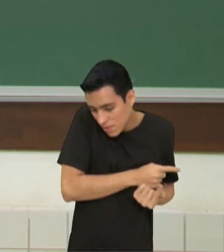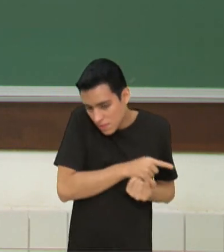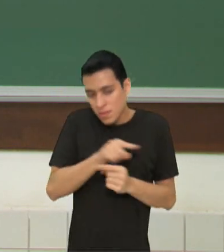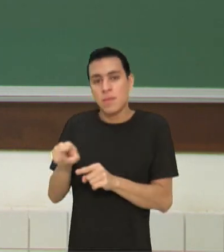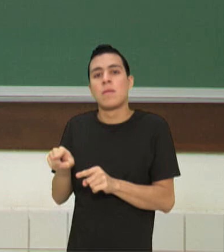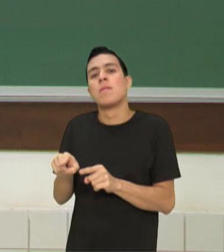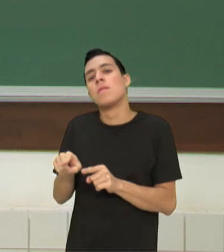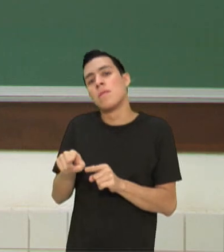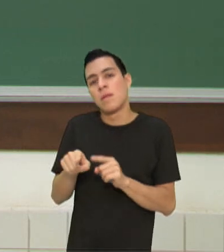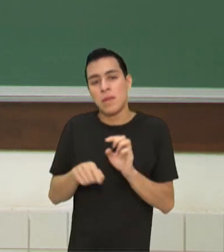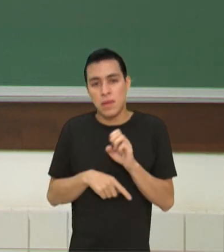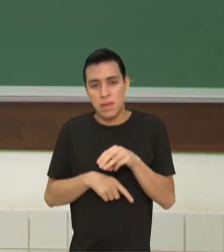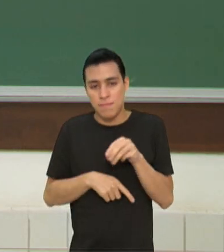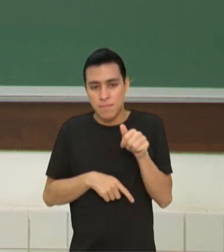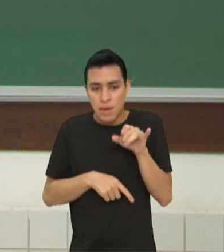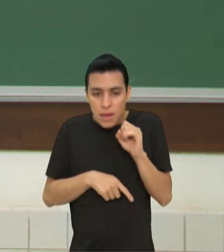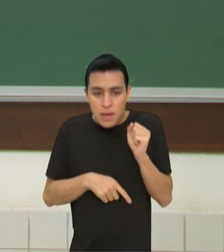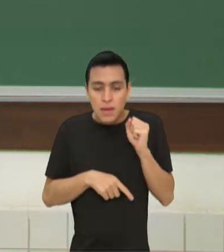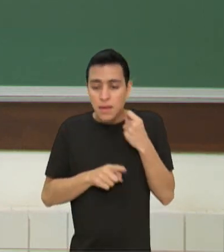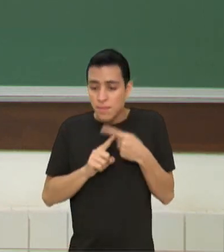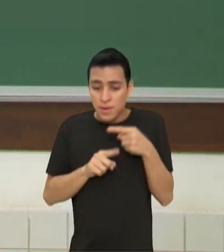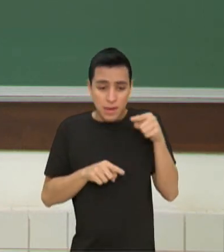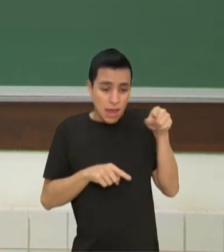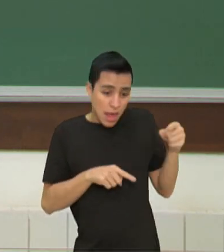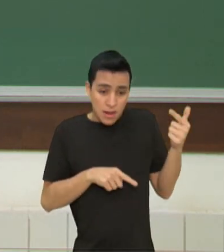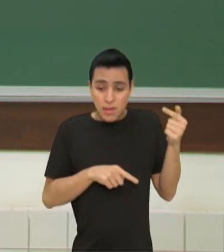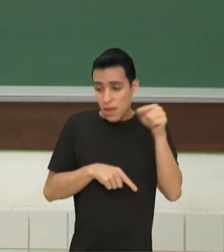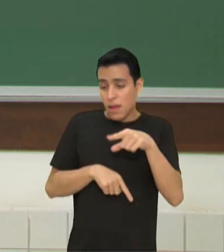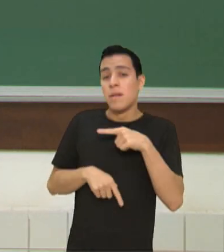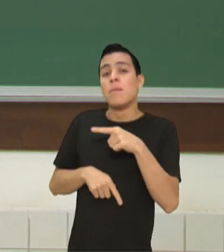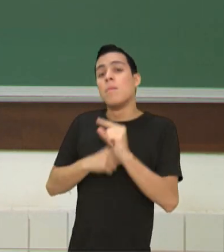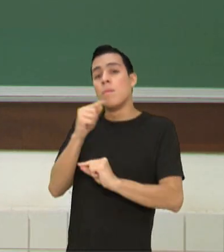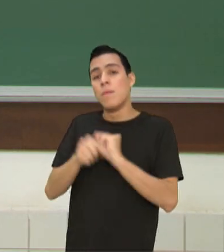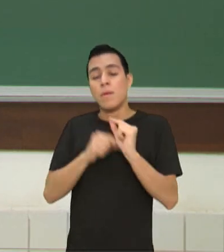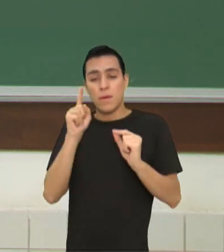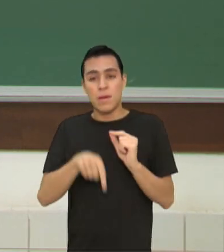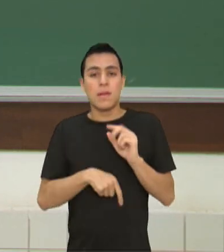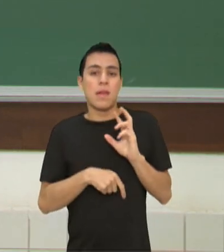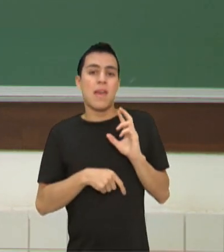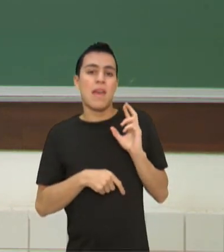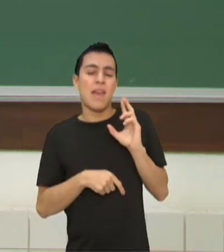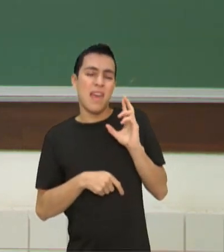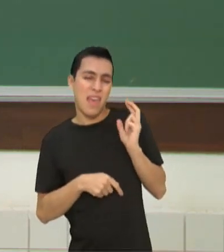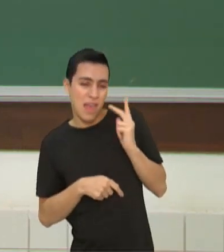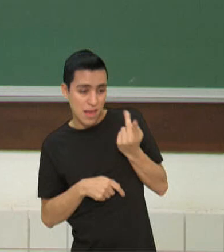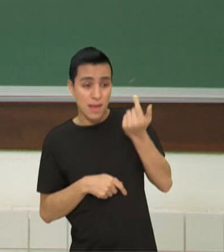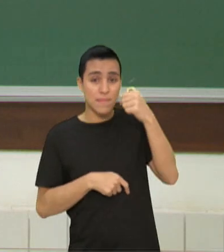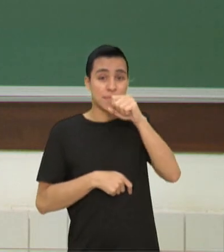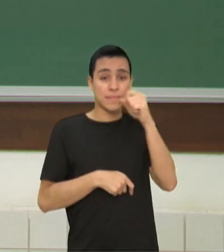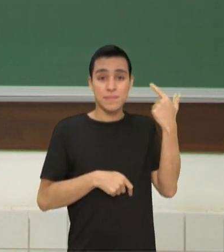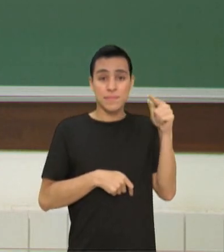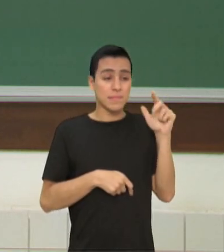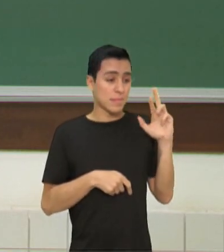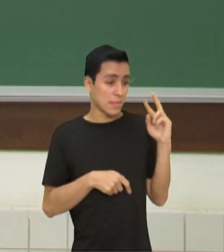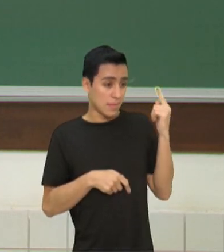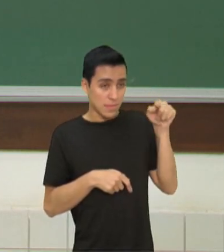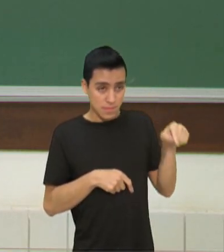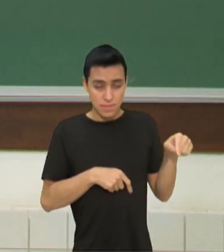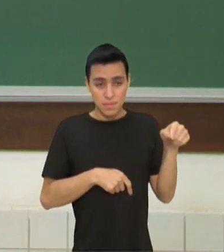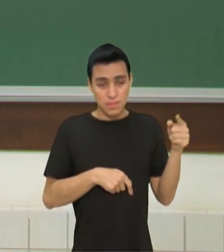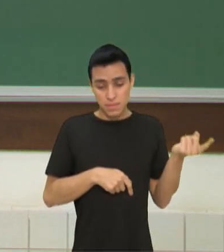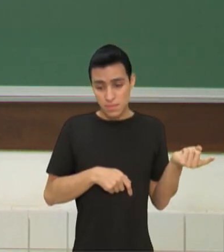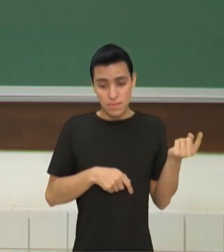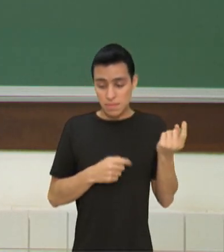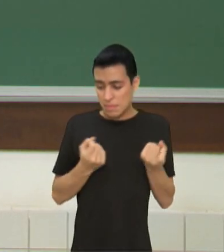de pessoa para pessoa, de que país ele veio. Por quê? Porque existem detalhes no DNA que explicam tudo isso e que provam que ele não foi feito em